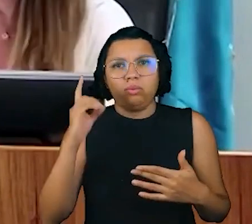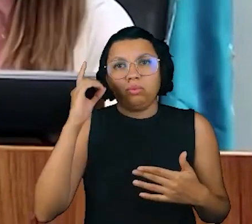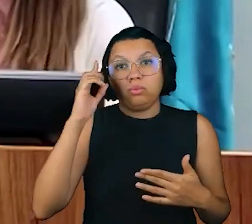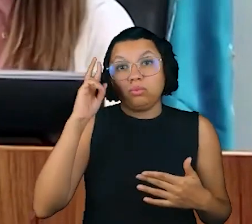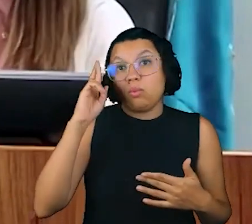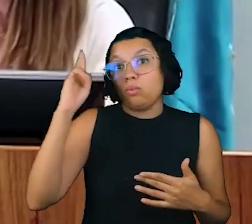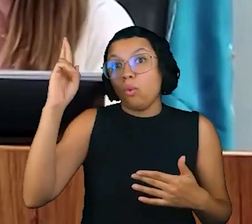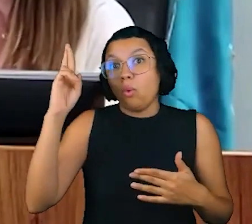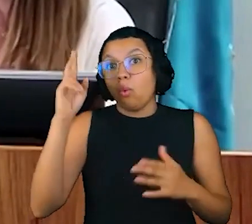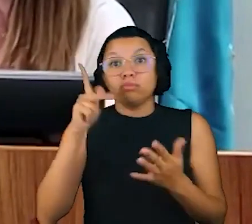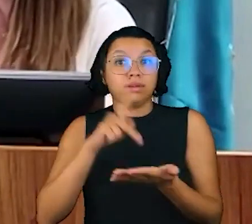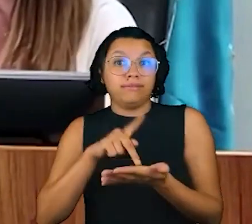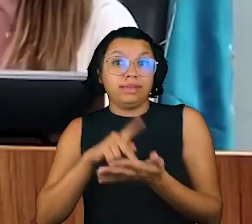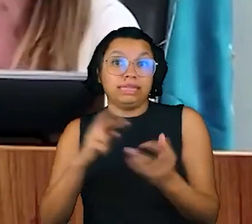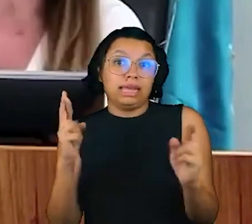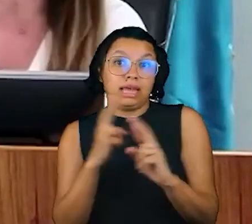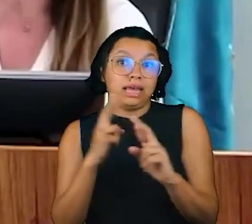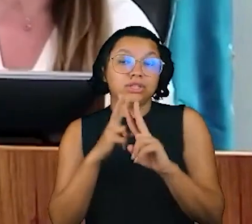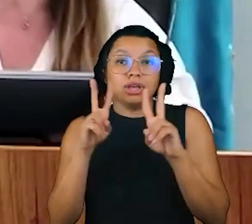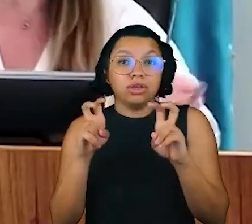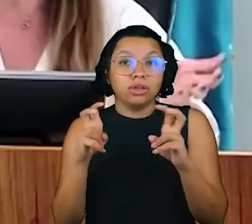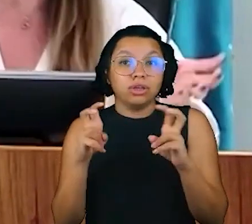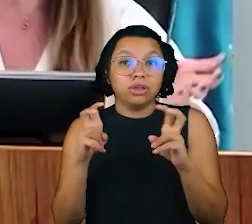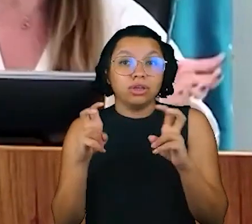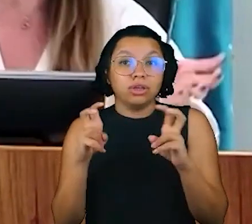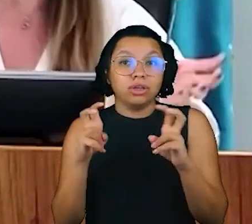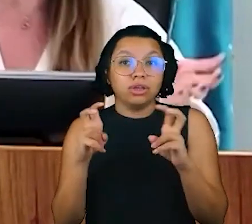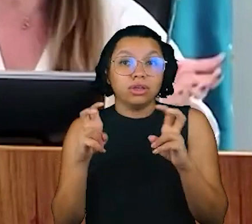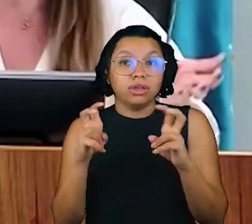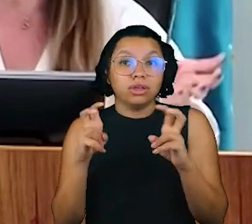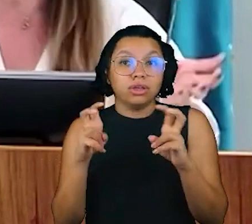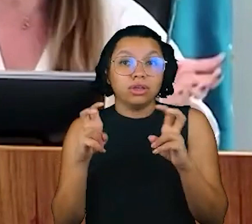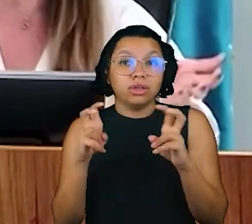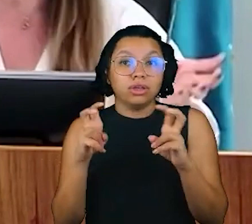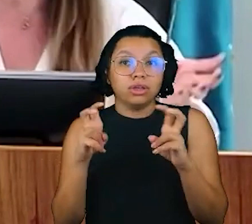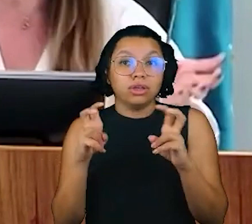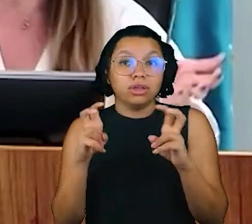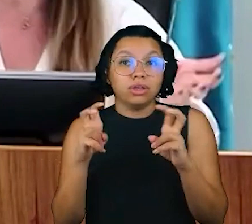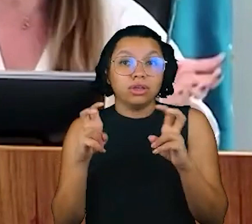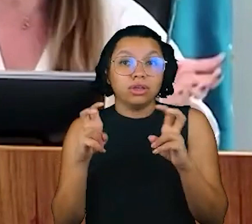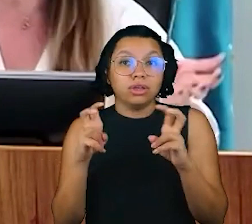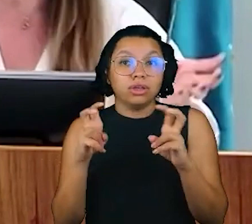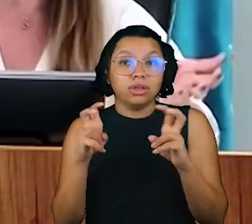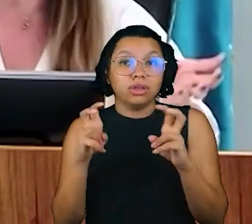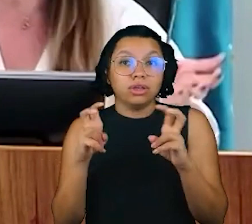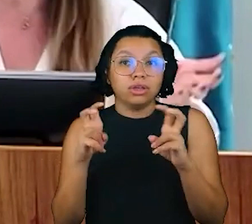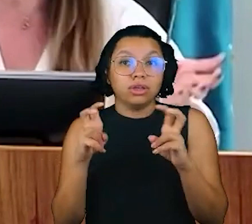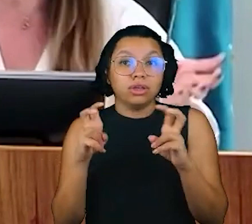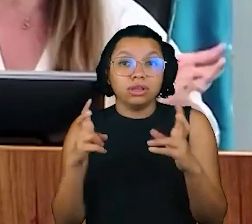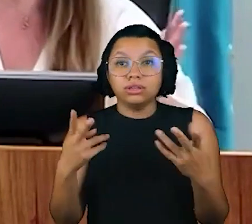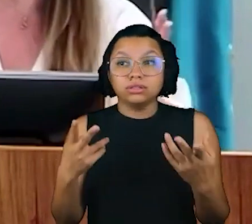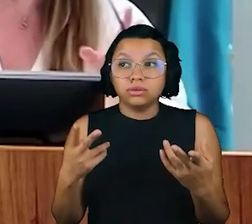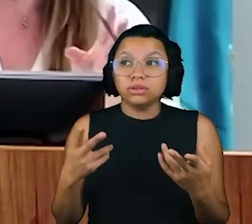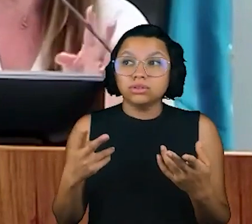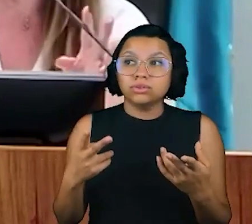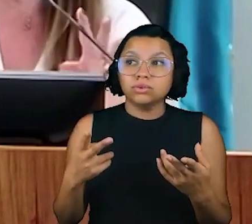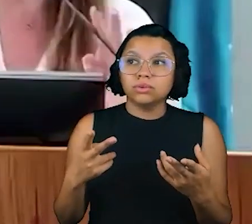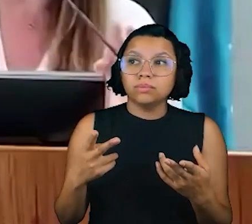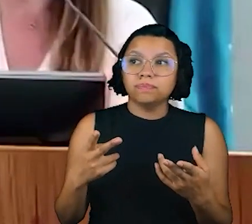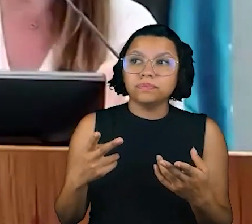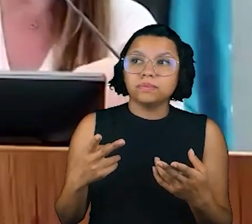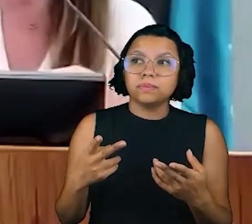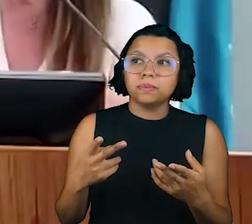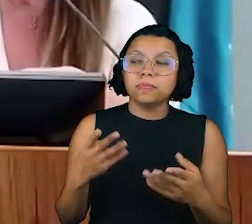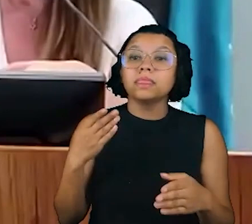ao assunto. É muito parecido com o penal mesmo, porque A desembargadora Renata Lotufo aproxima o microfone da boca. entra aí